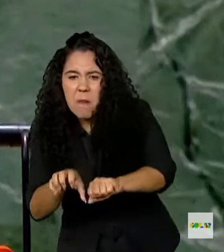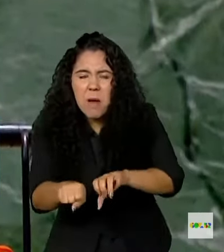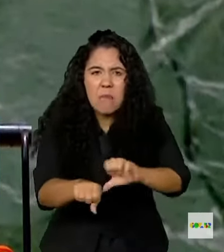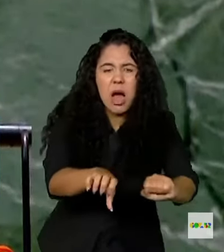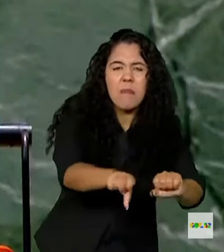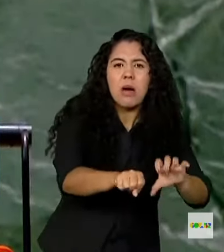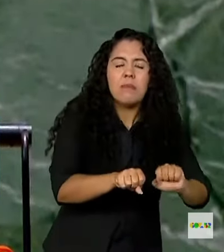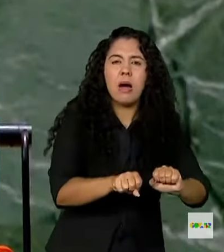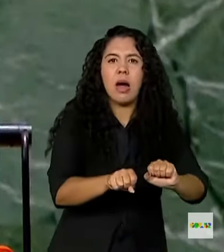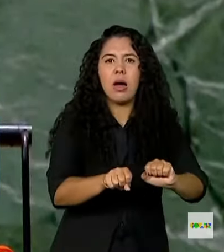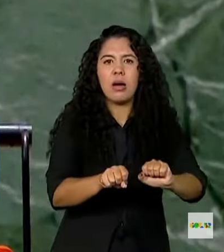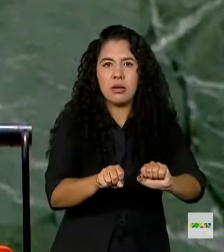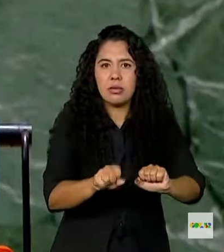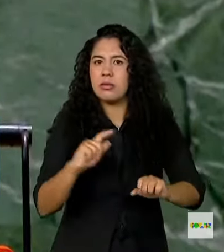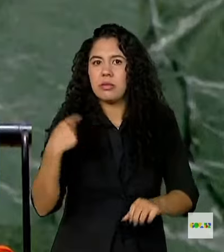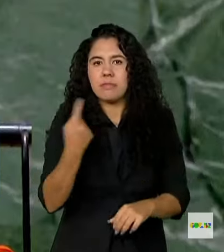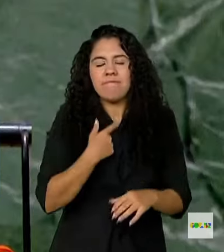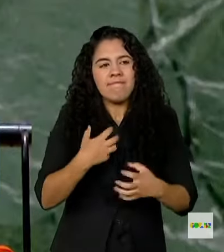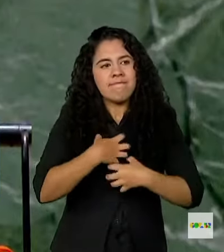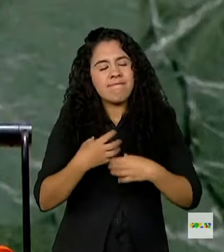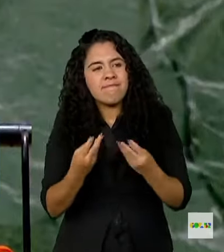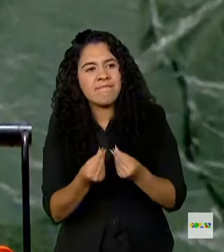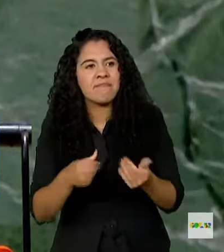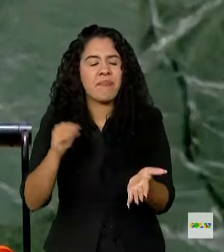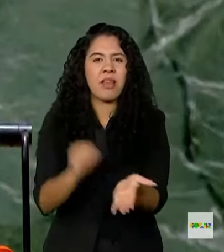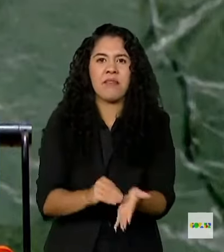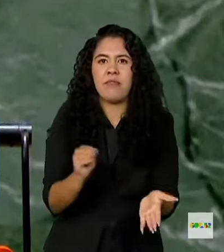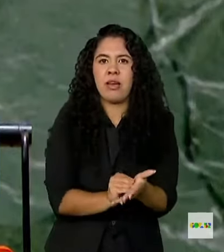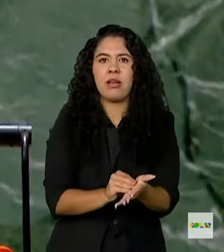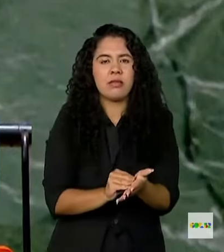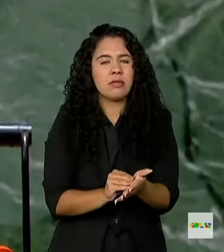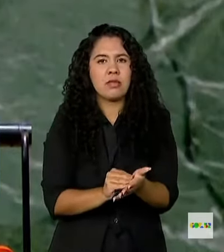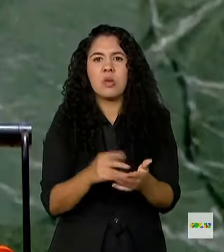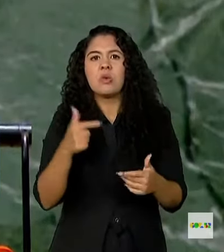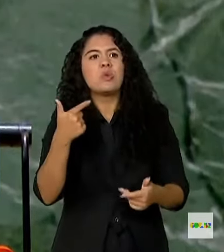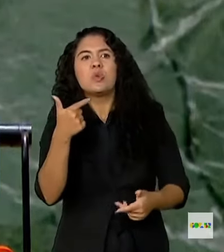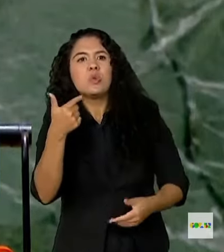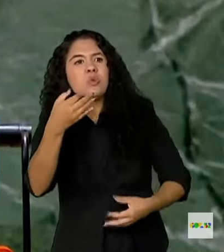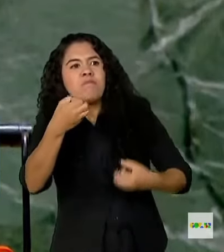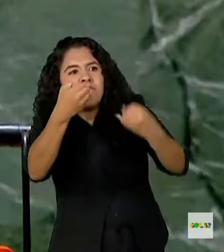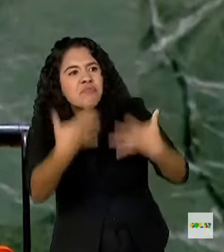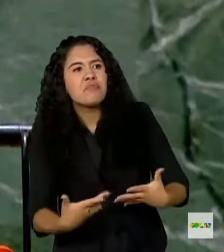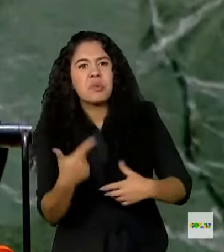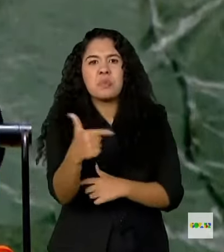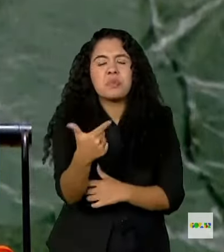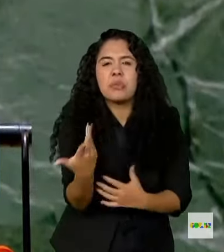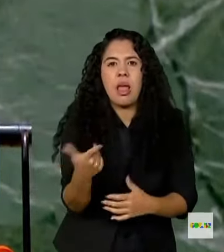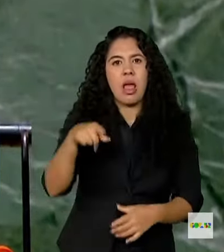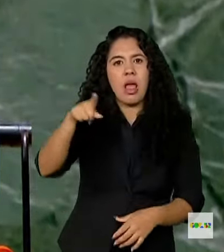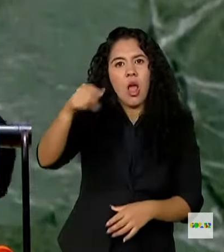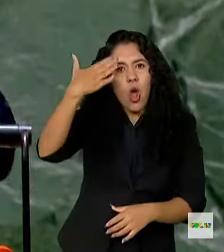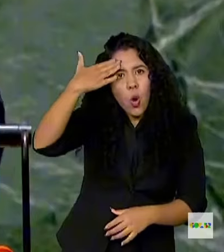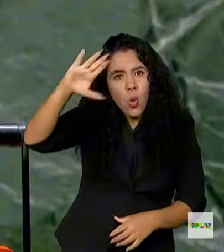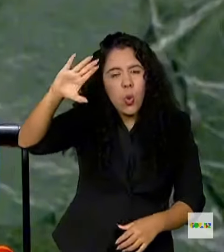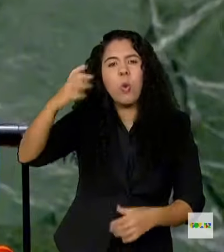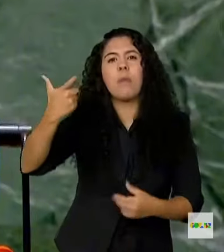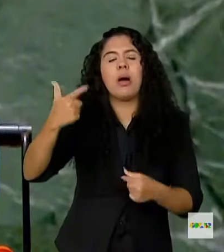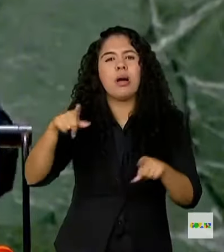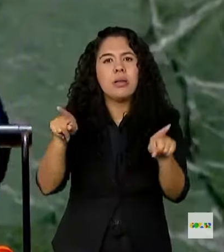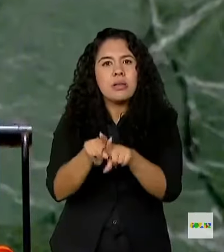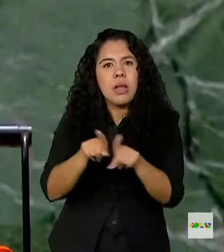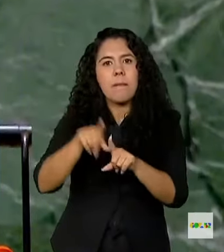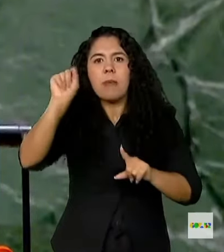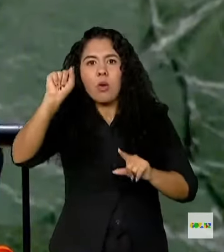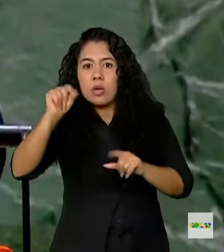cooperação e entendimento se fragiliza. É injustificado manter Cuba em uma lista unilateral